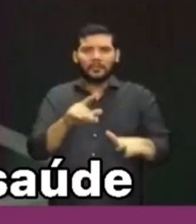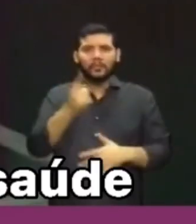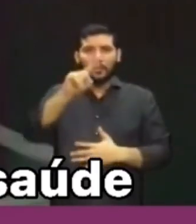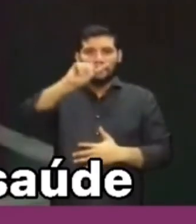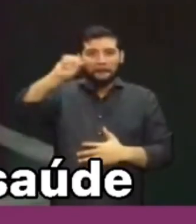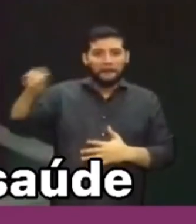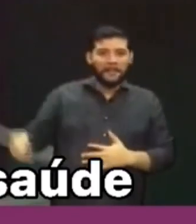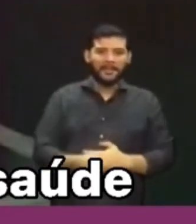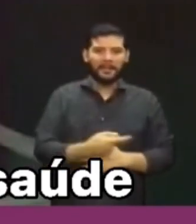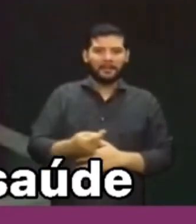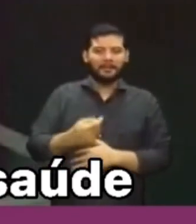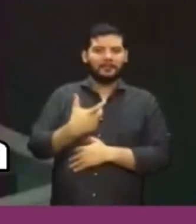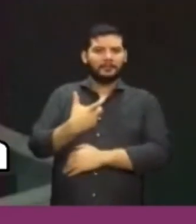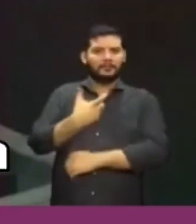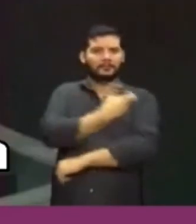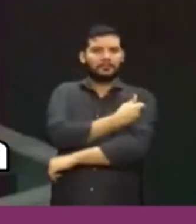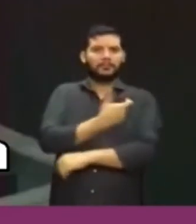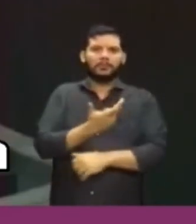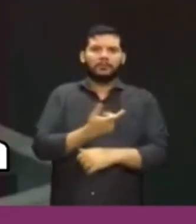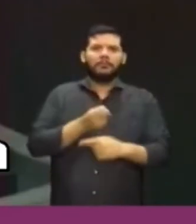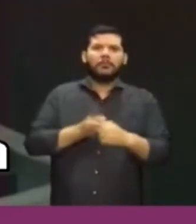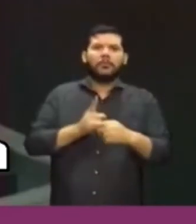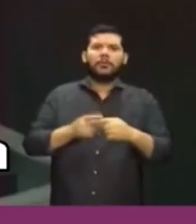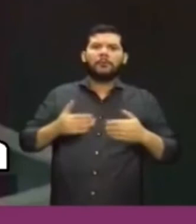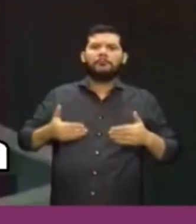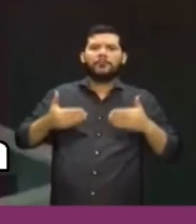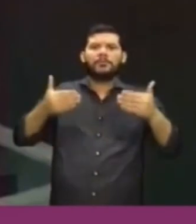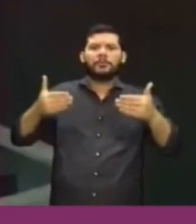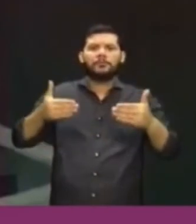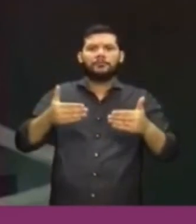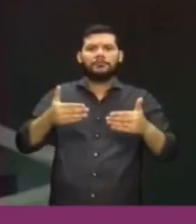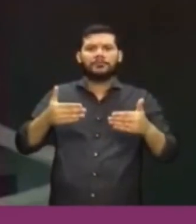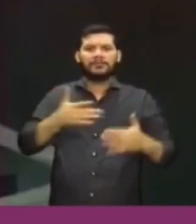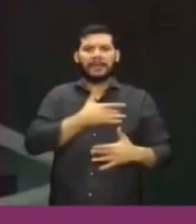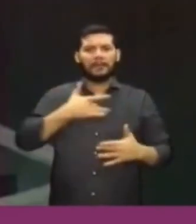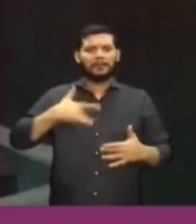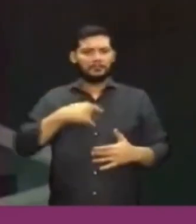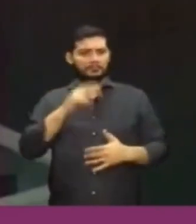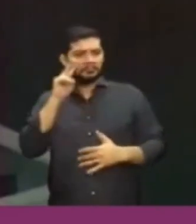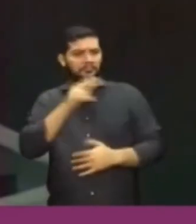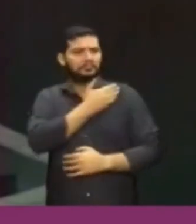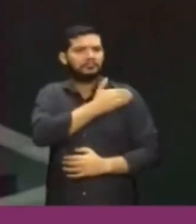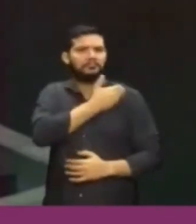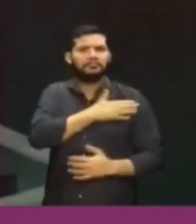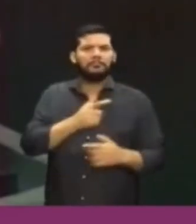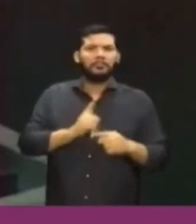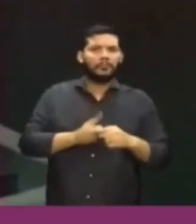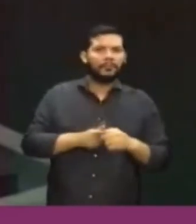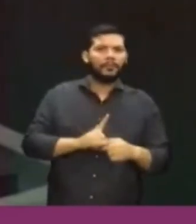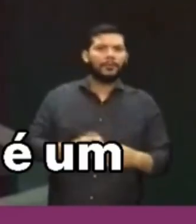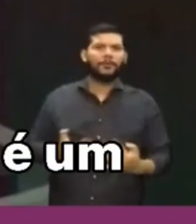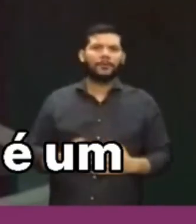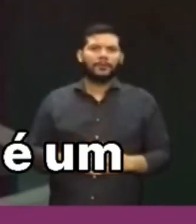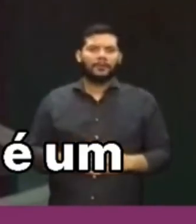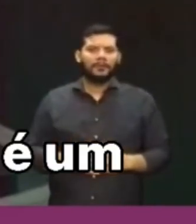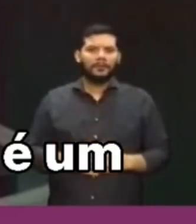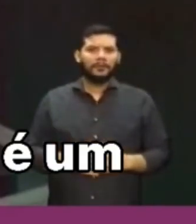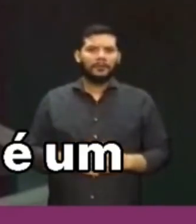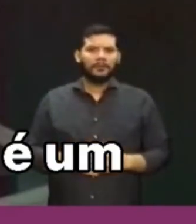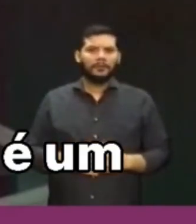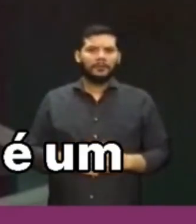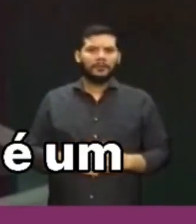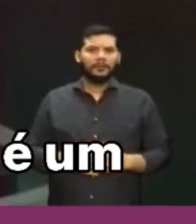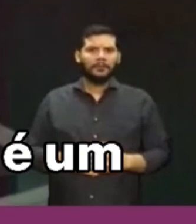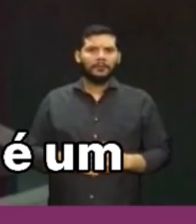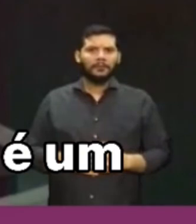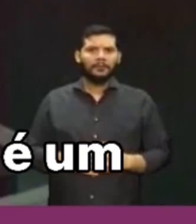mais. Por que o Ministério da Saúde nos tratou com tamanha discriminação? A nós. Que